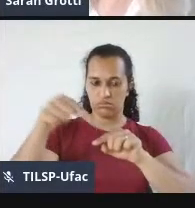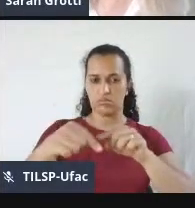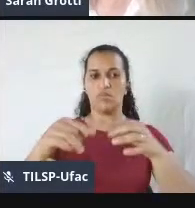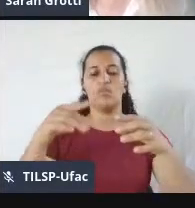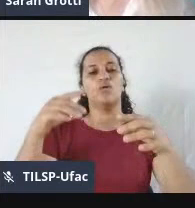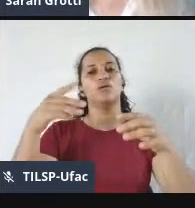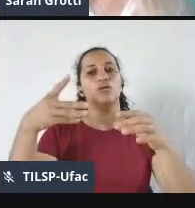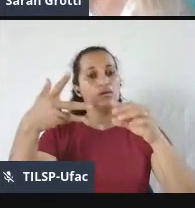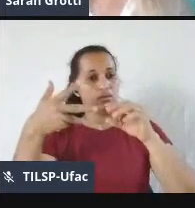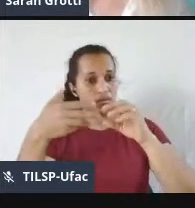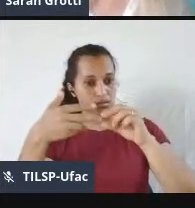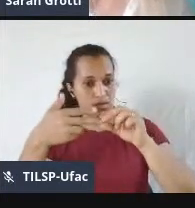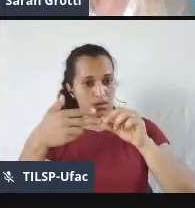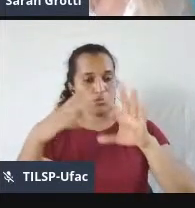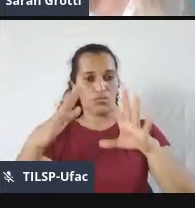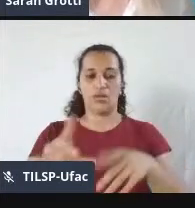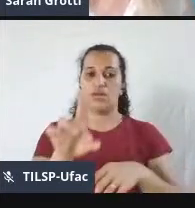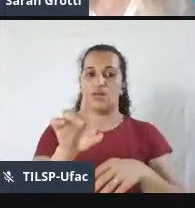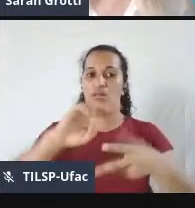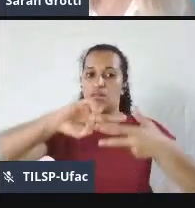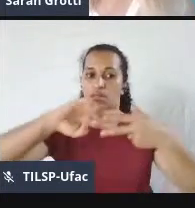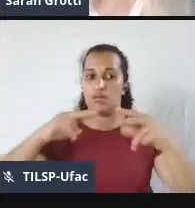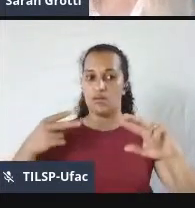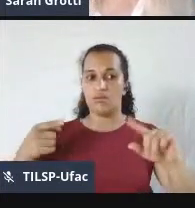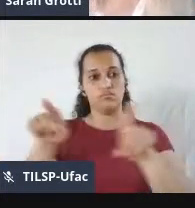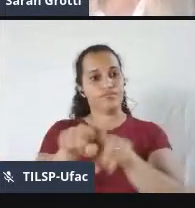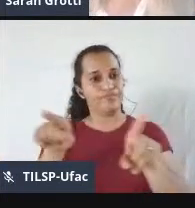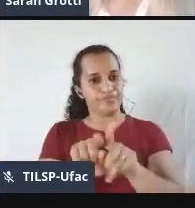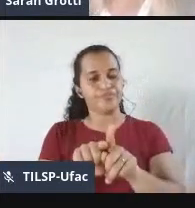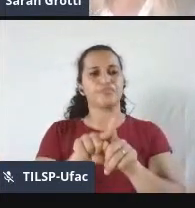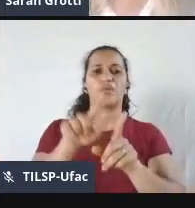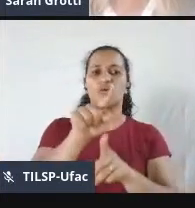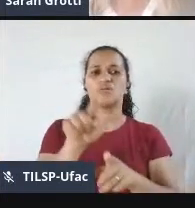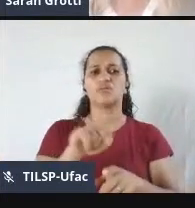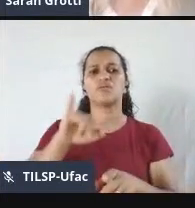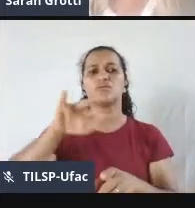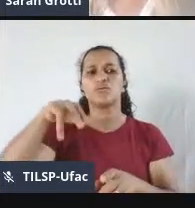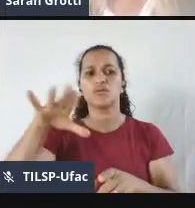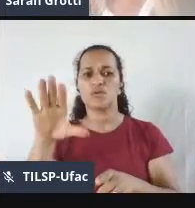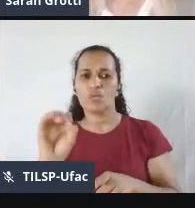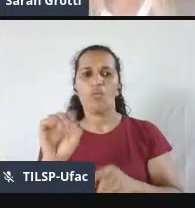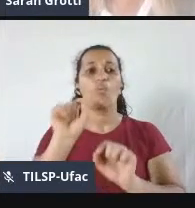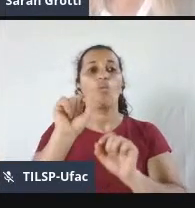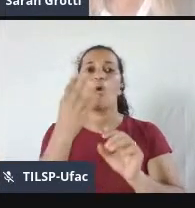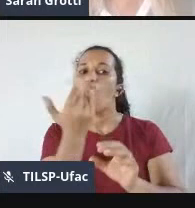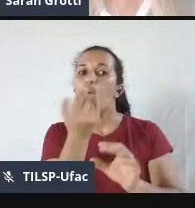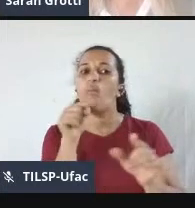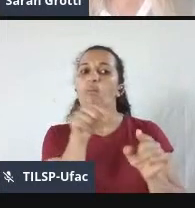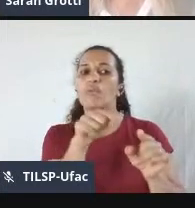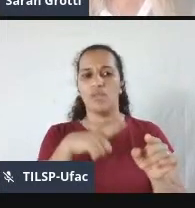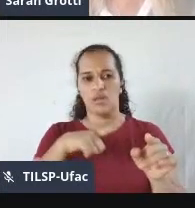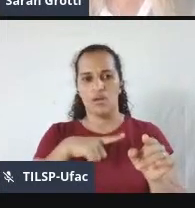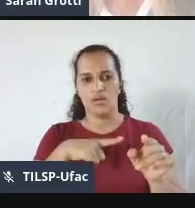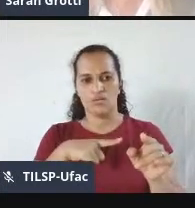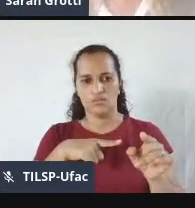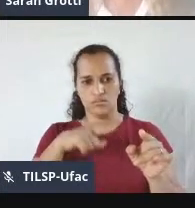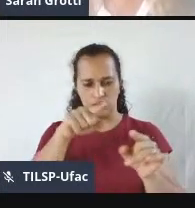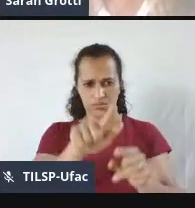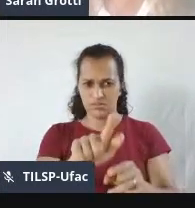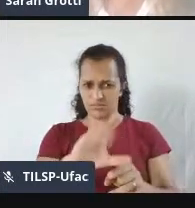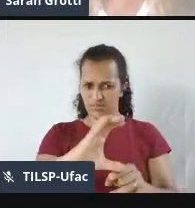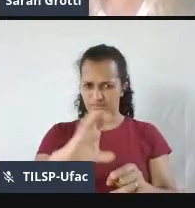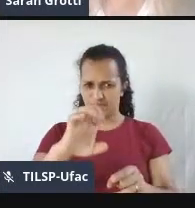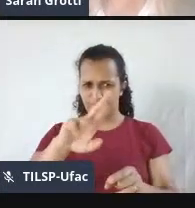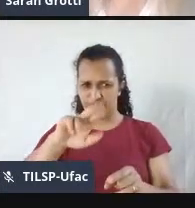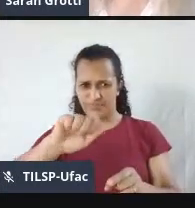DNA também, e regulação. Fontes de zinco: cereais, principalmente os integrais,